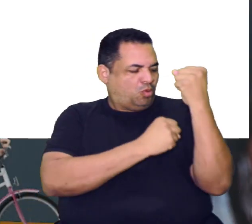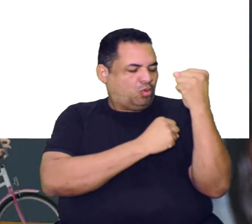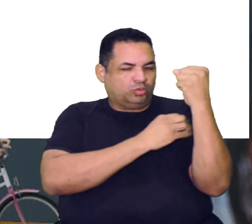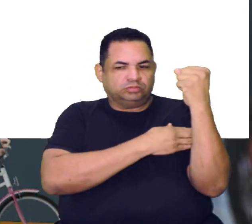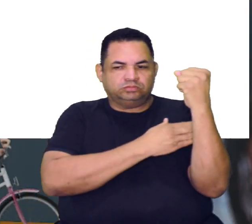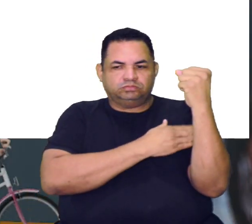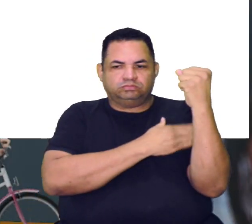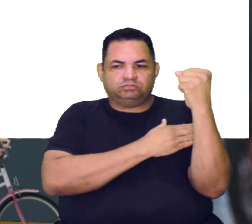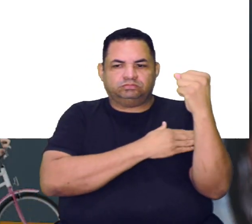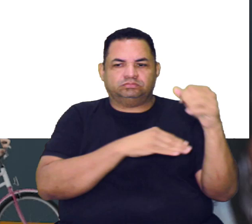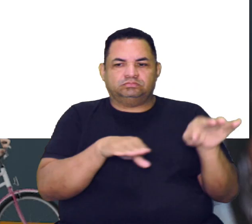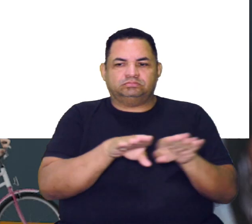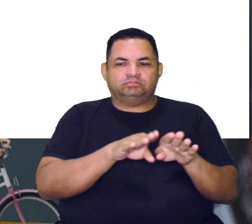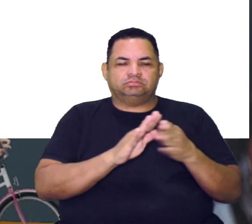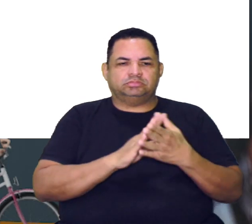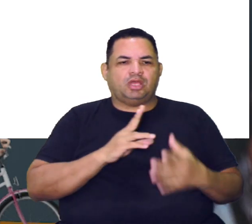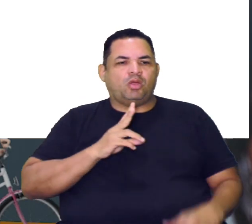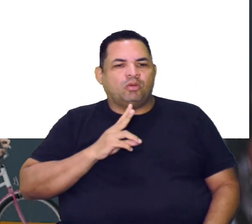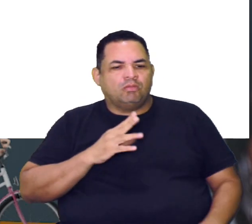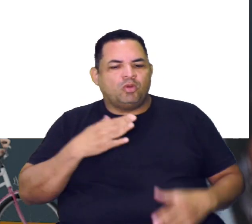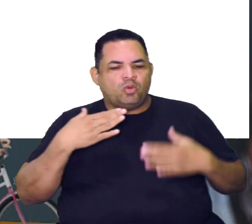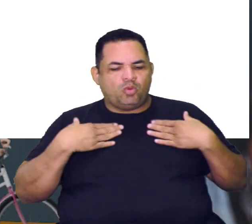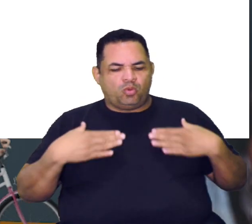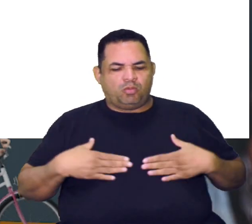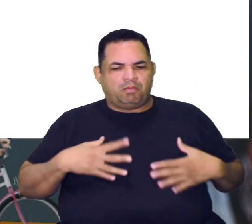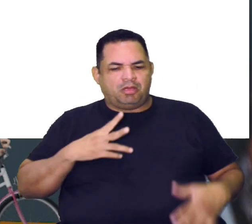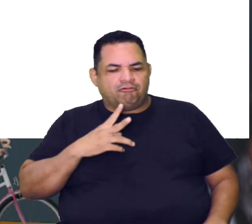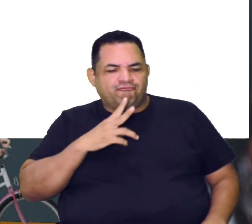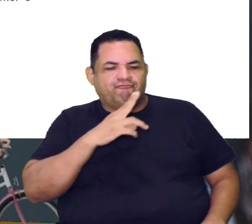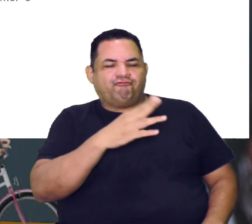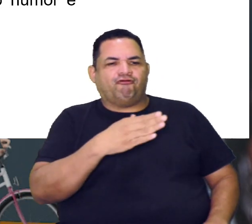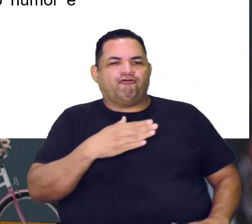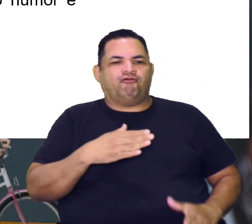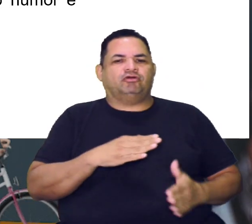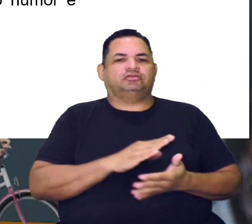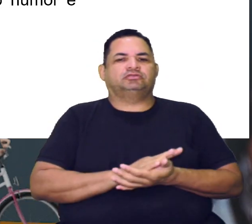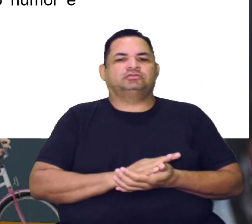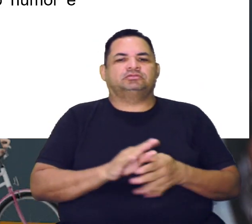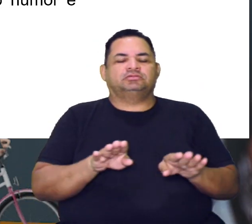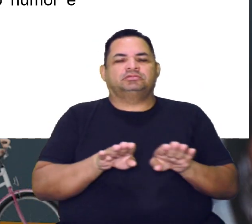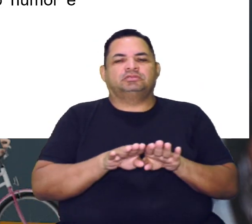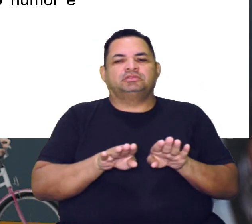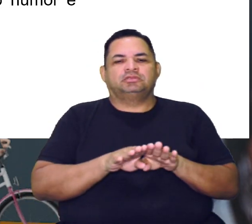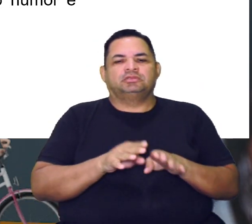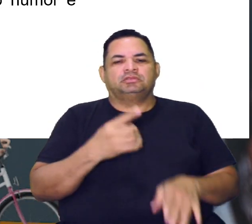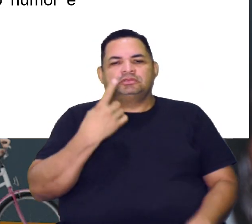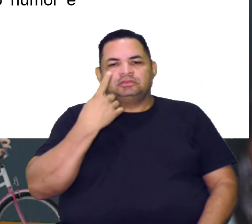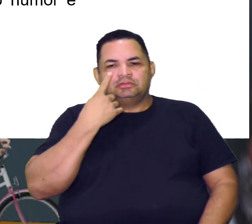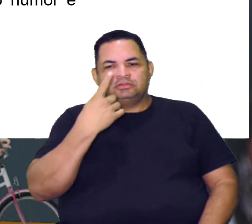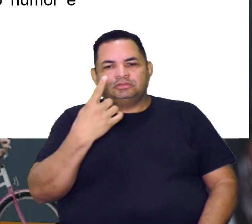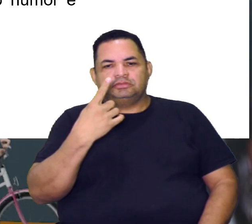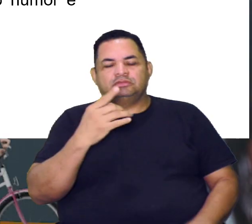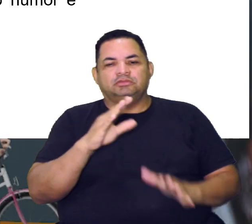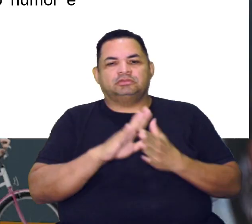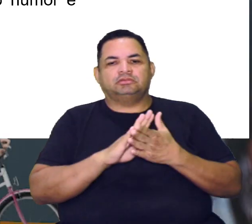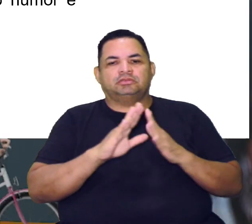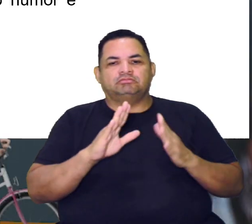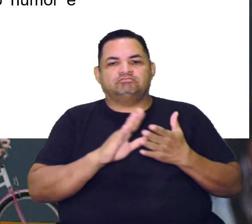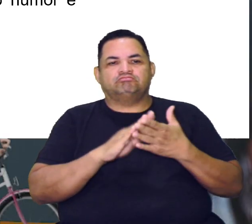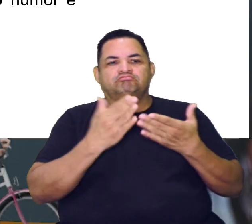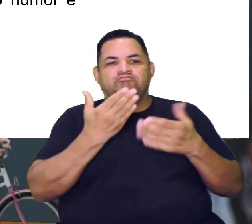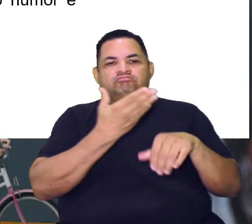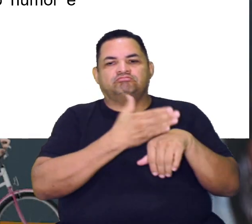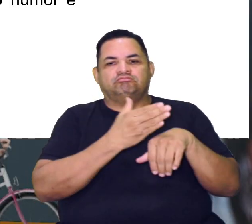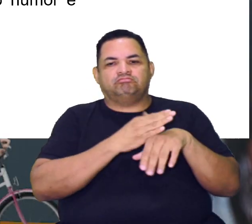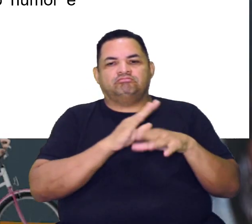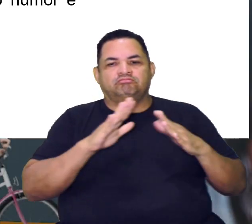e aí eu vou ter um corpo mais resistente, sabe? Eu também vou observar que esses exercícios vão estimular